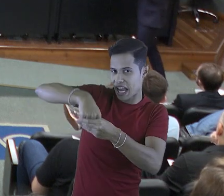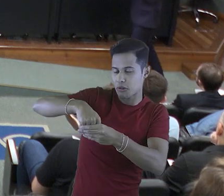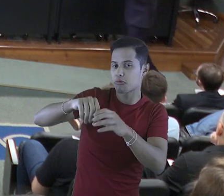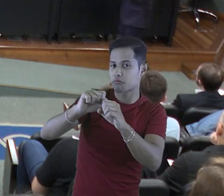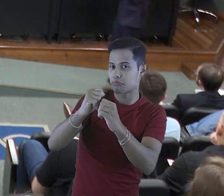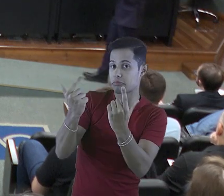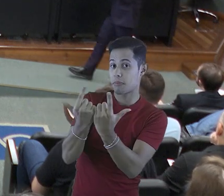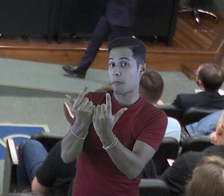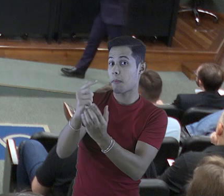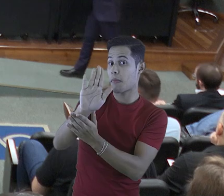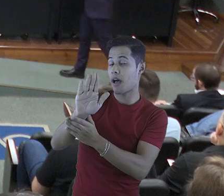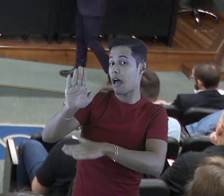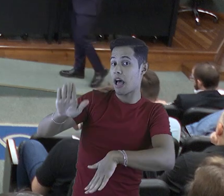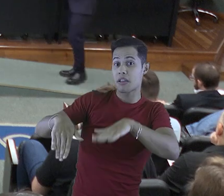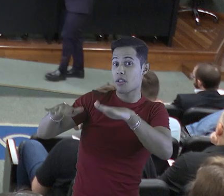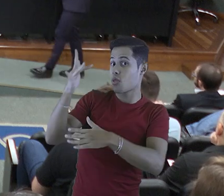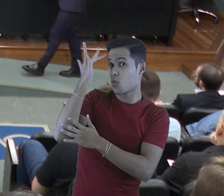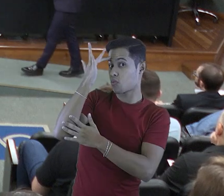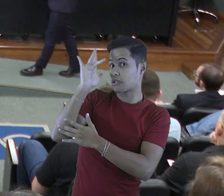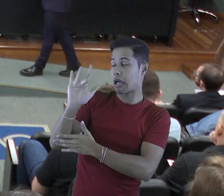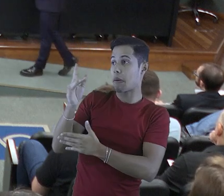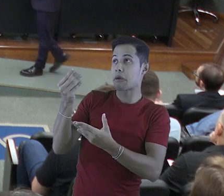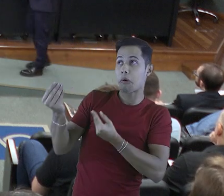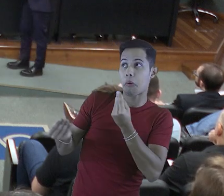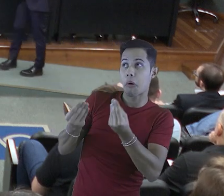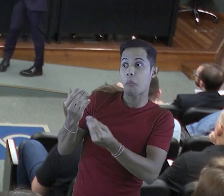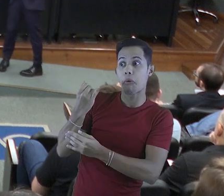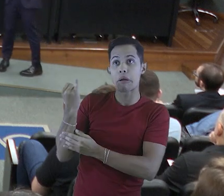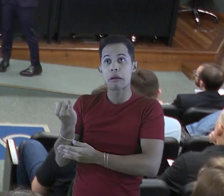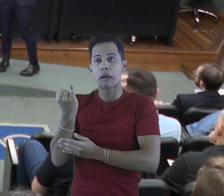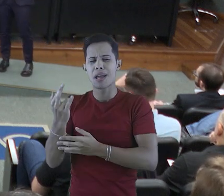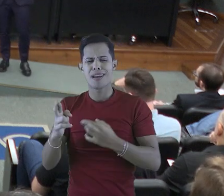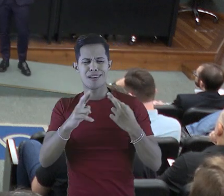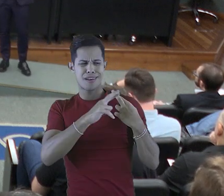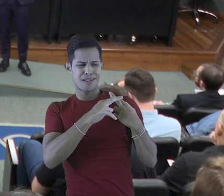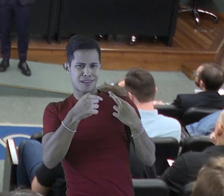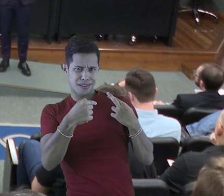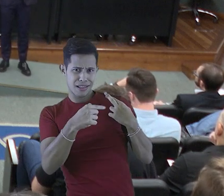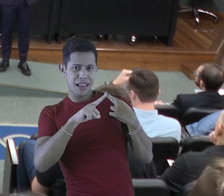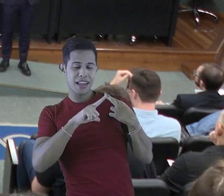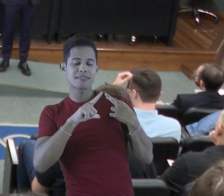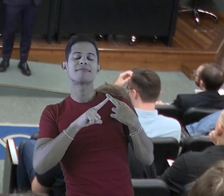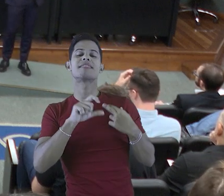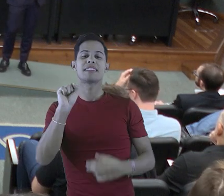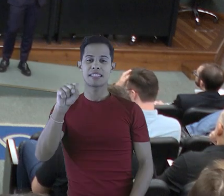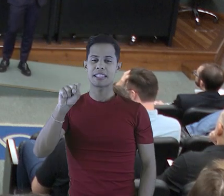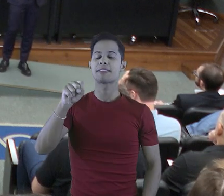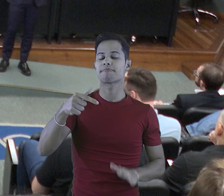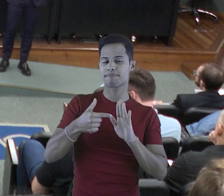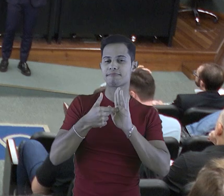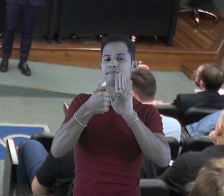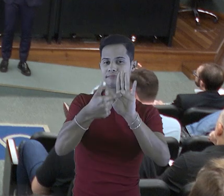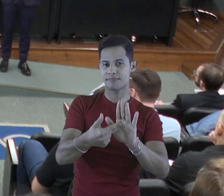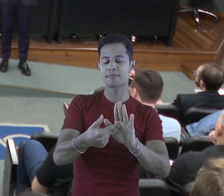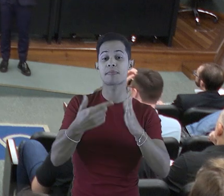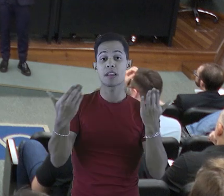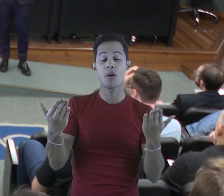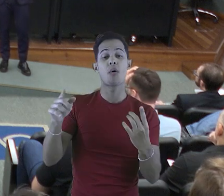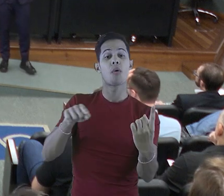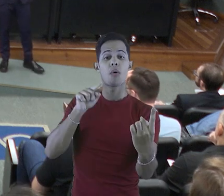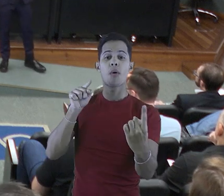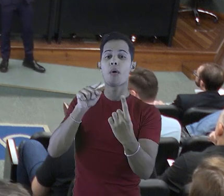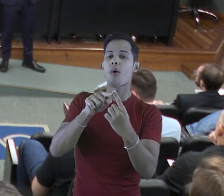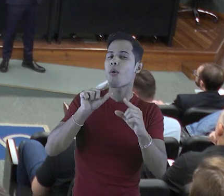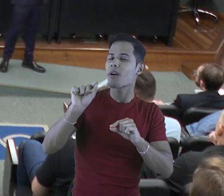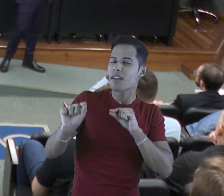muitas vezes sem saber da importância e da responsabilidade que elas têm em relação à proteção de dados. Então, a ideia